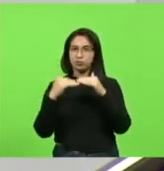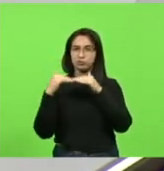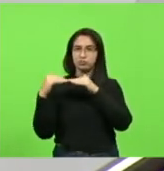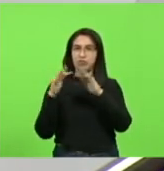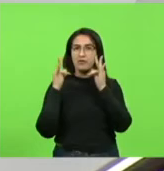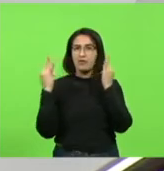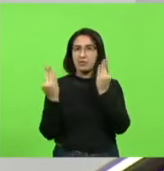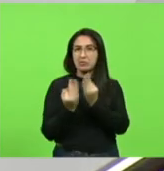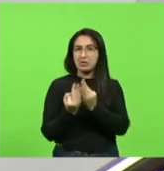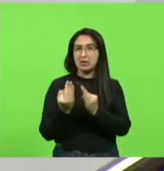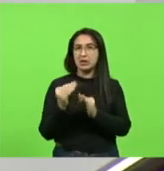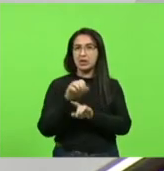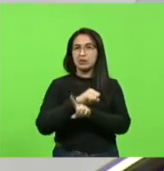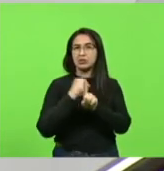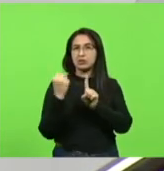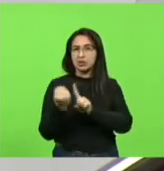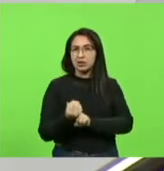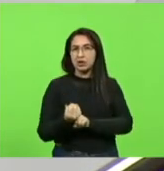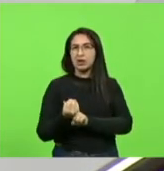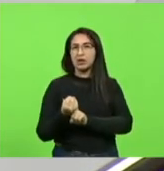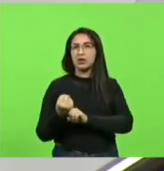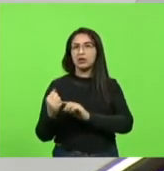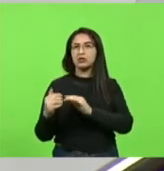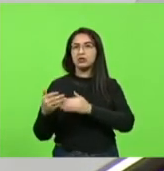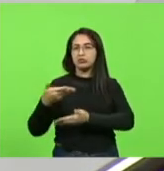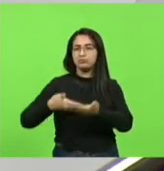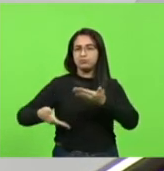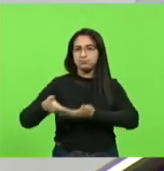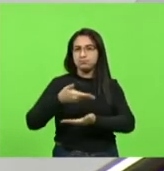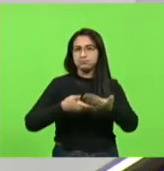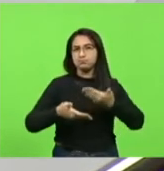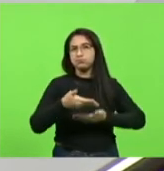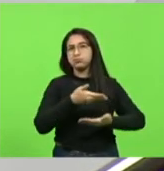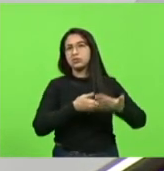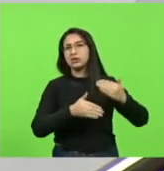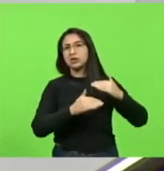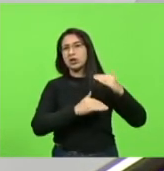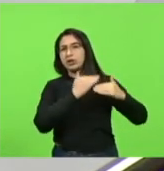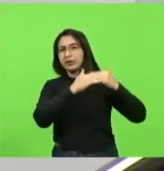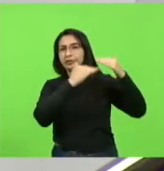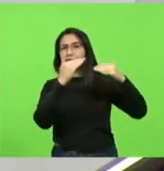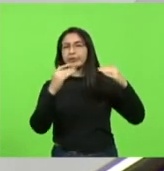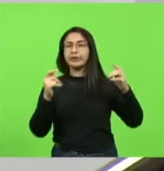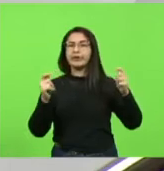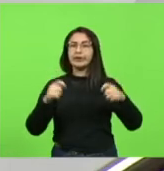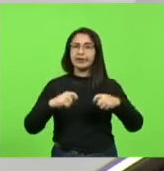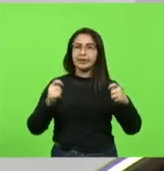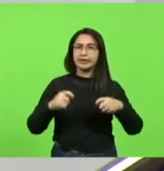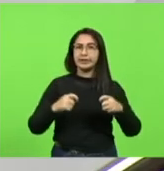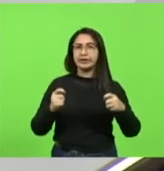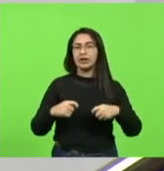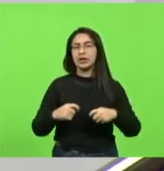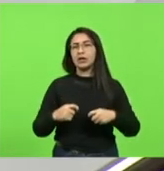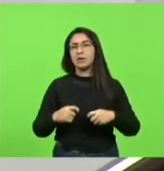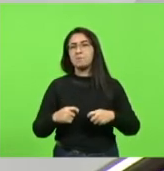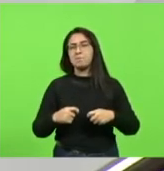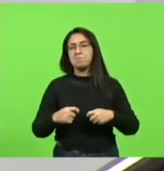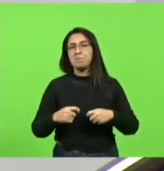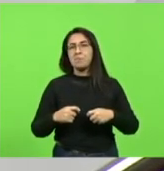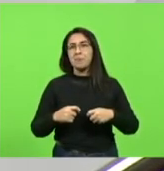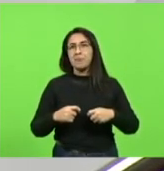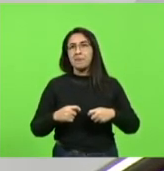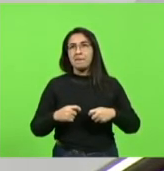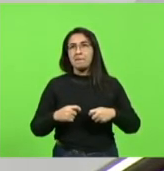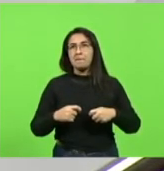harmônicas na sociedade, que a gente possa evoluir, transcender e saltar os